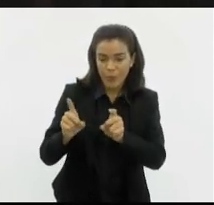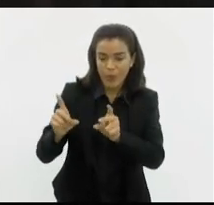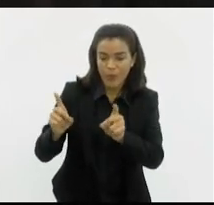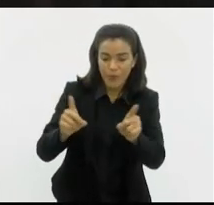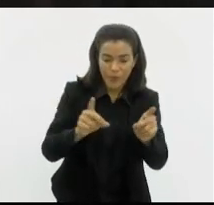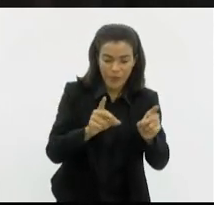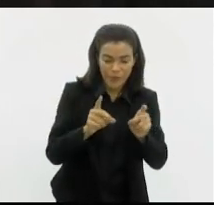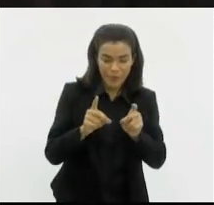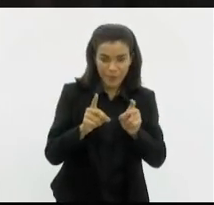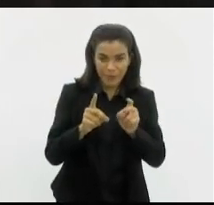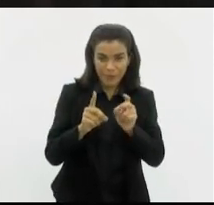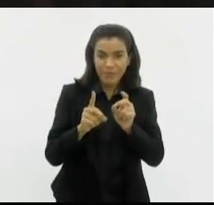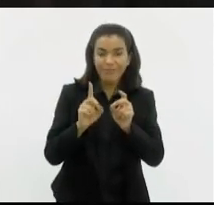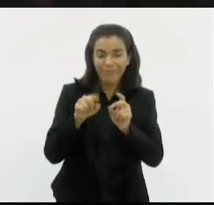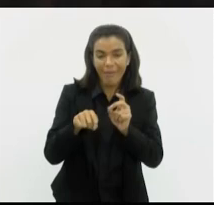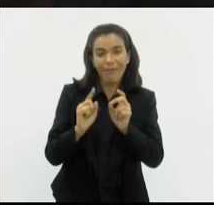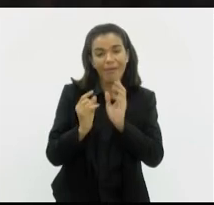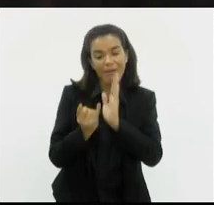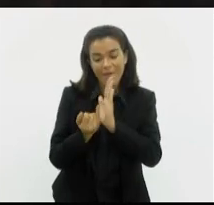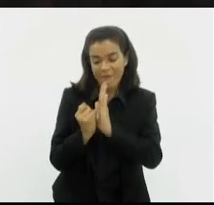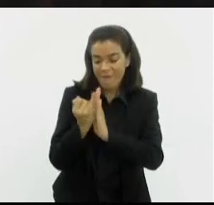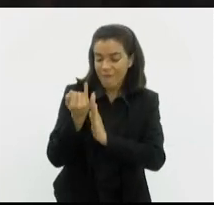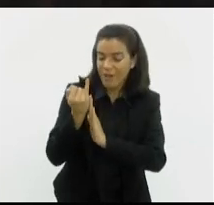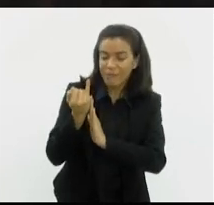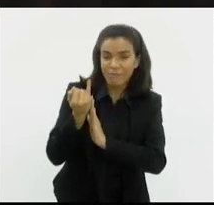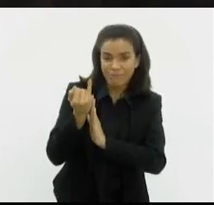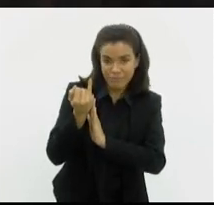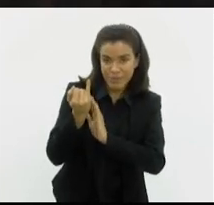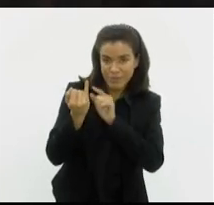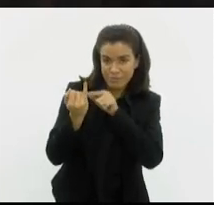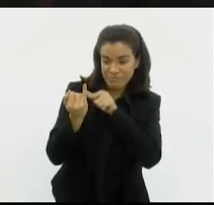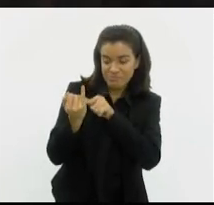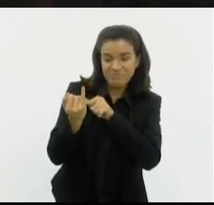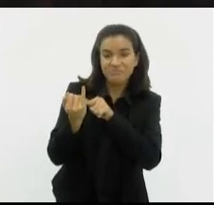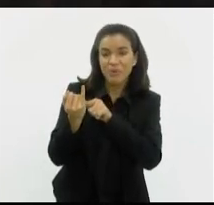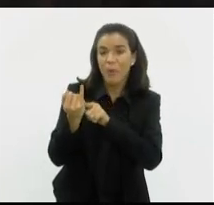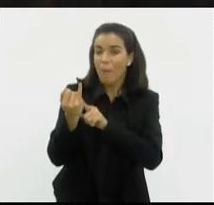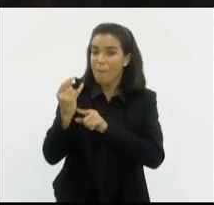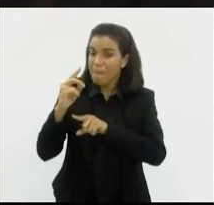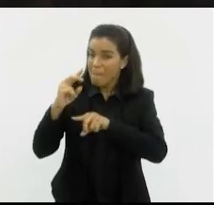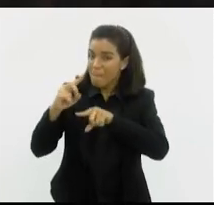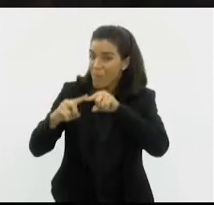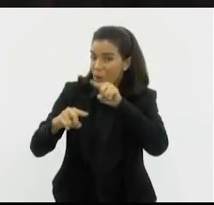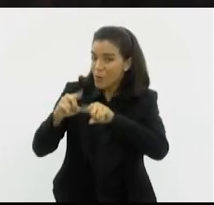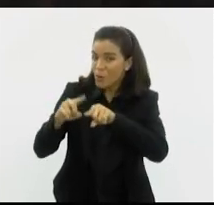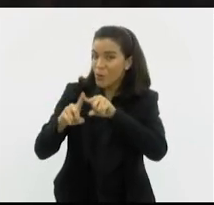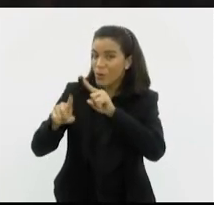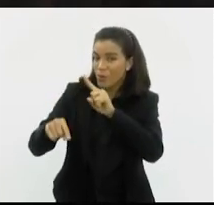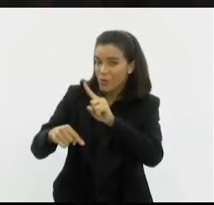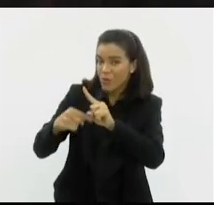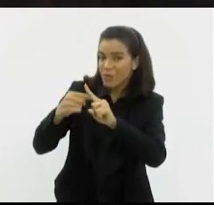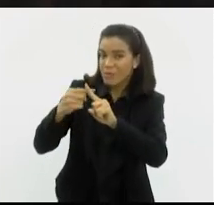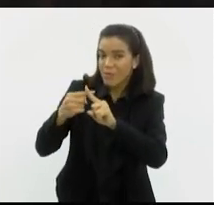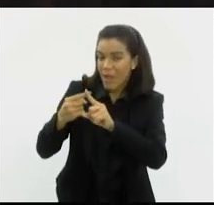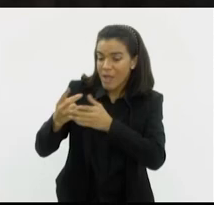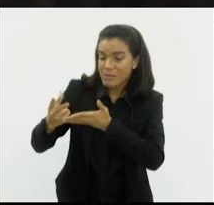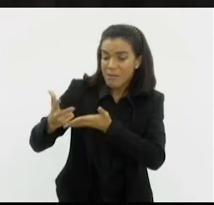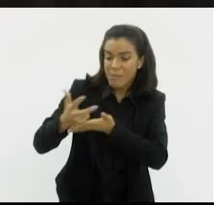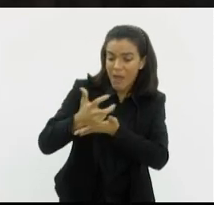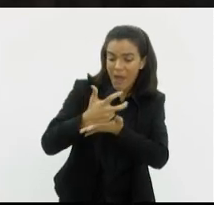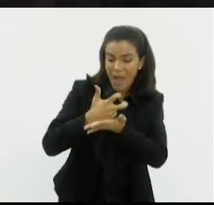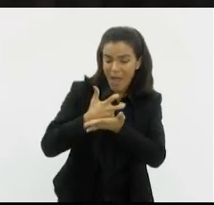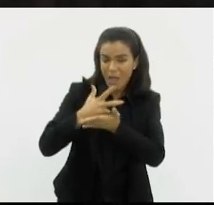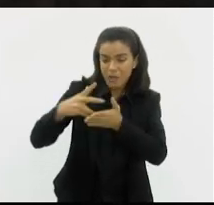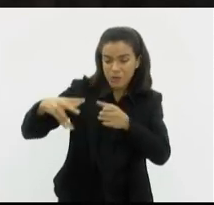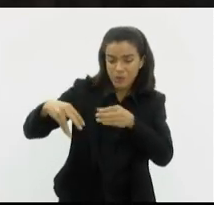A inflação vem, o preço do produto cresce, a arrecadação cresce